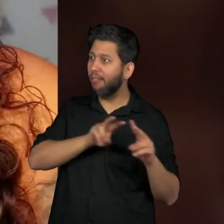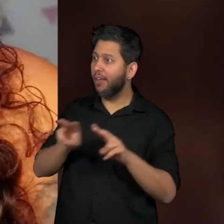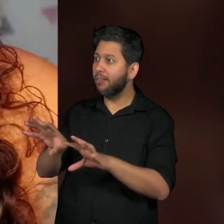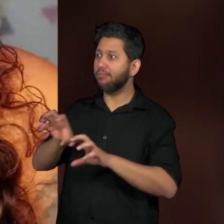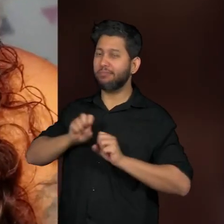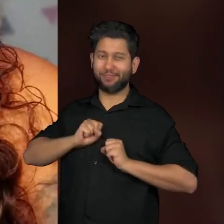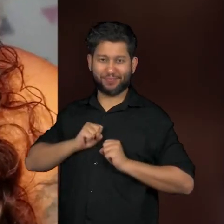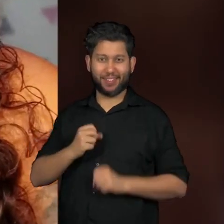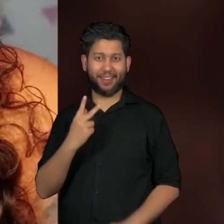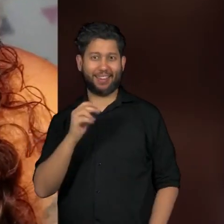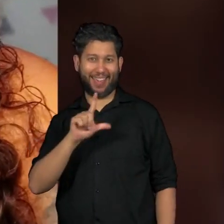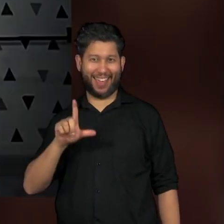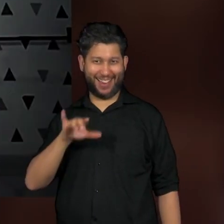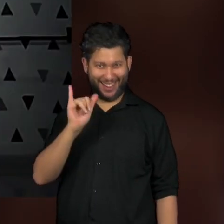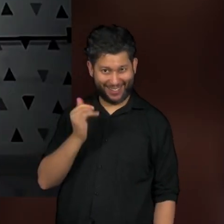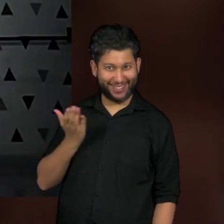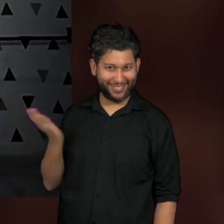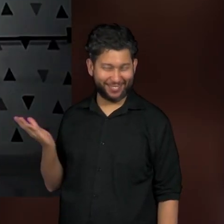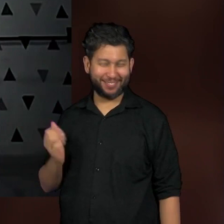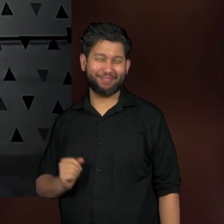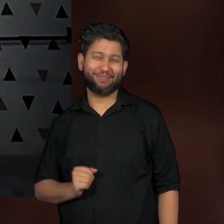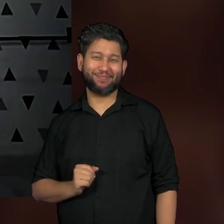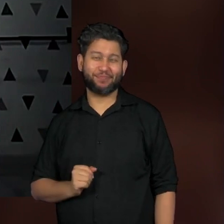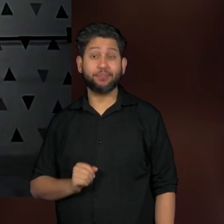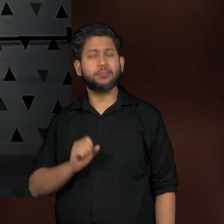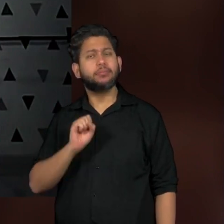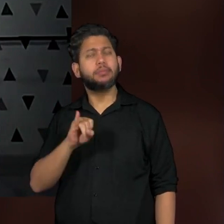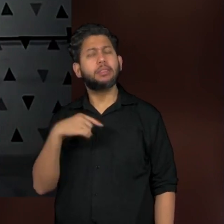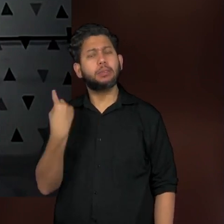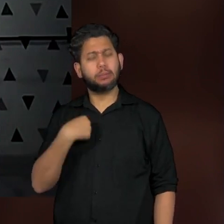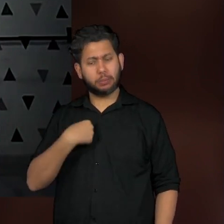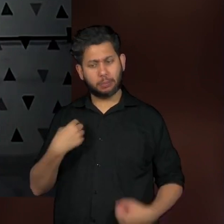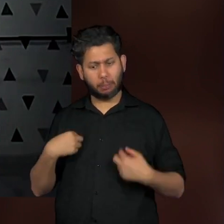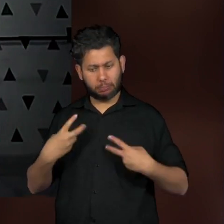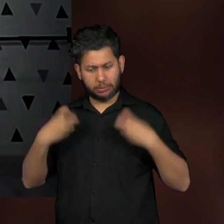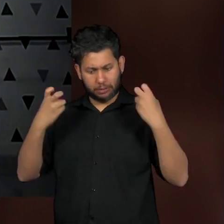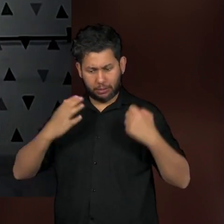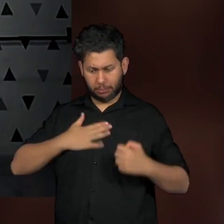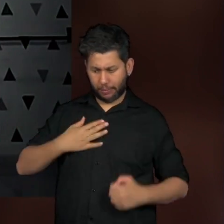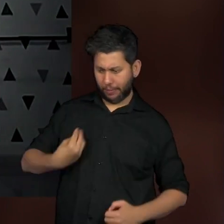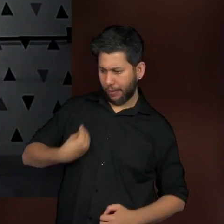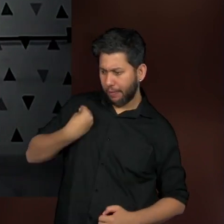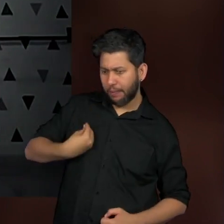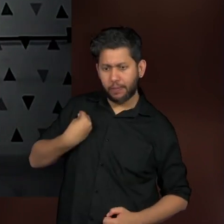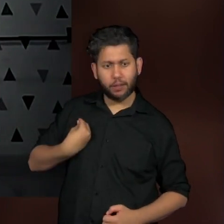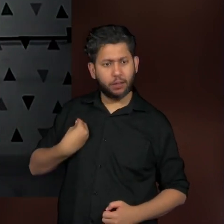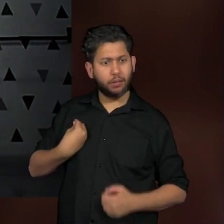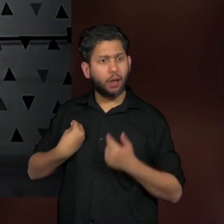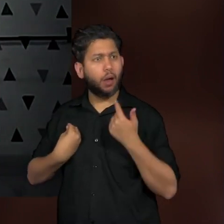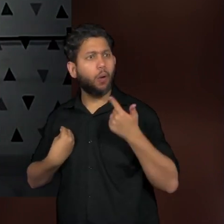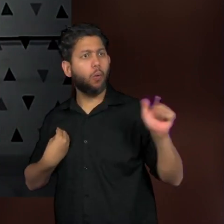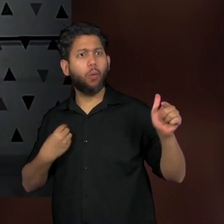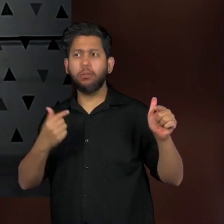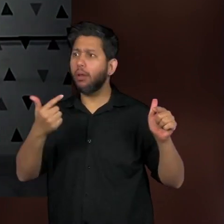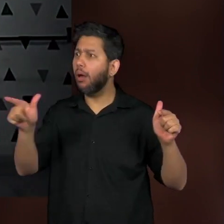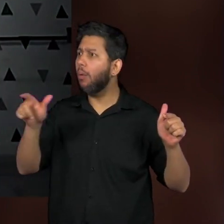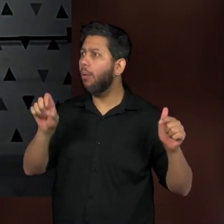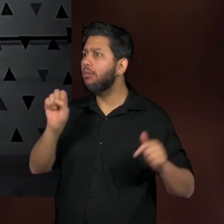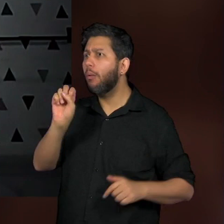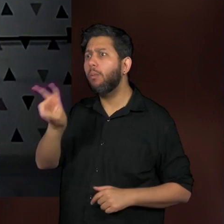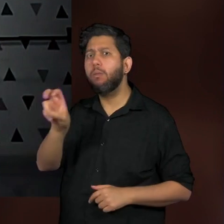Kelly Potiguara. Quando a gente percebe que a nossa vivência é parecida com a vivência de